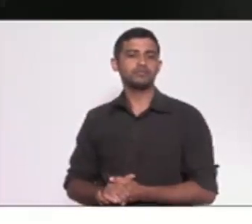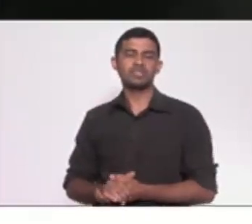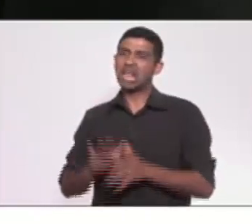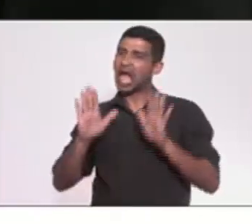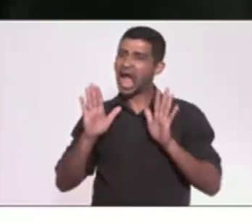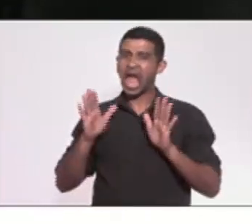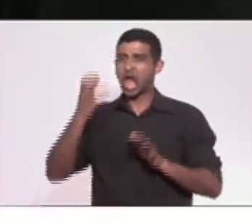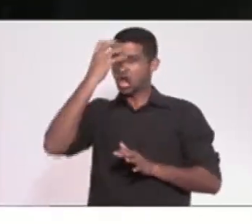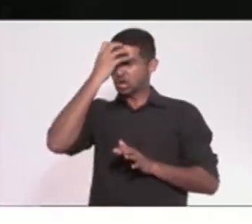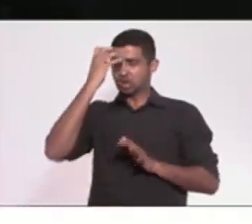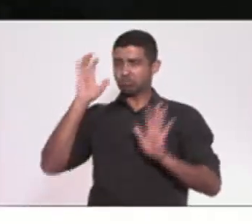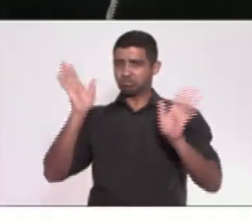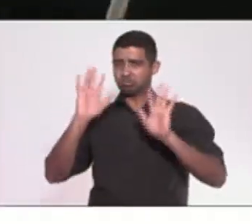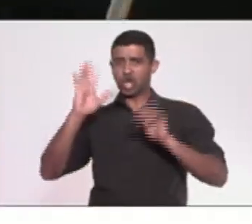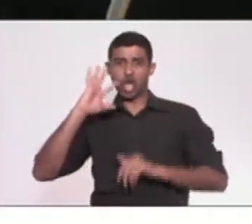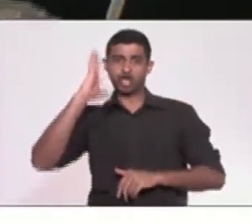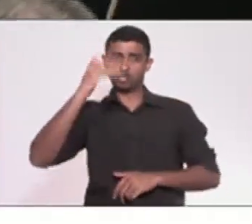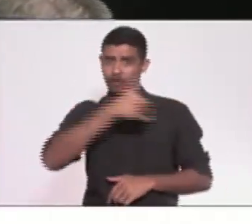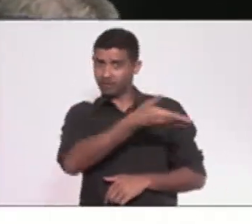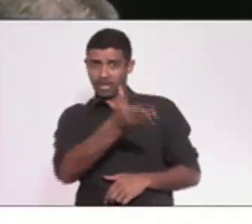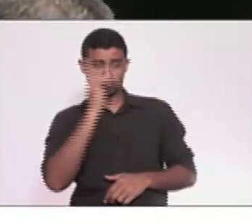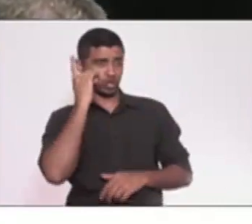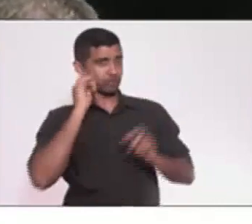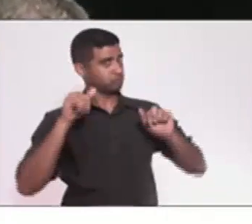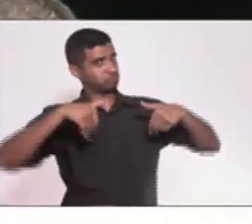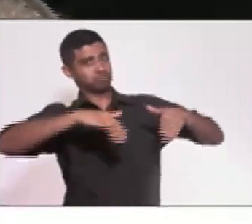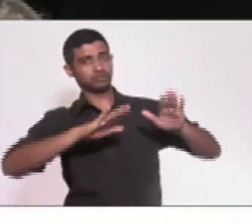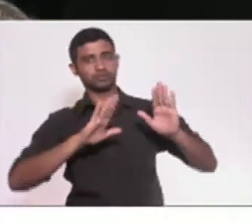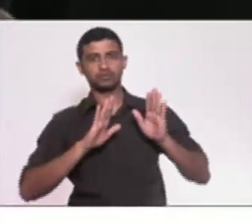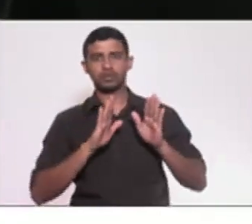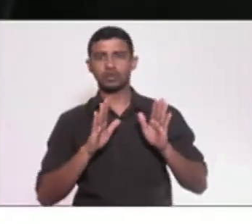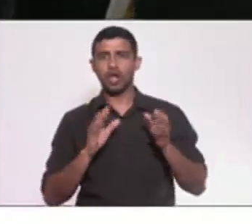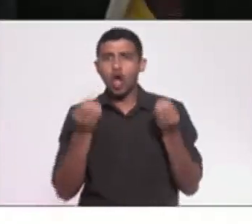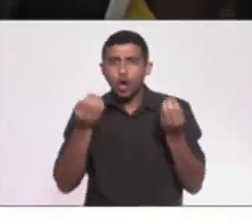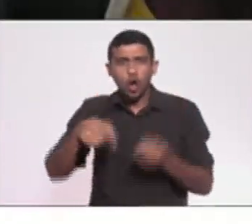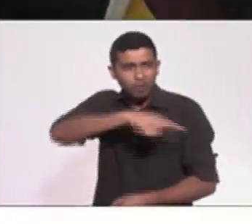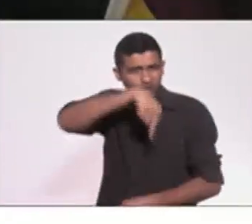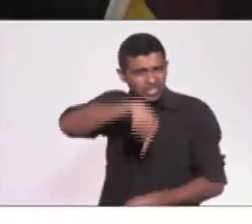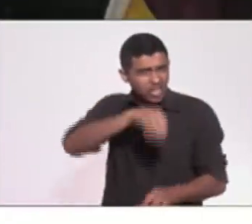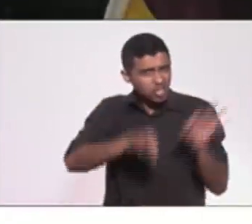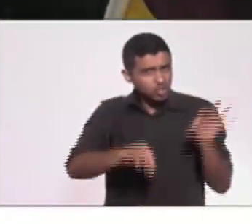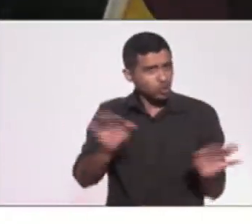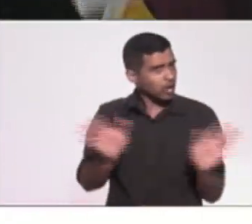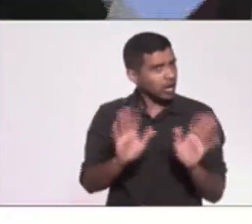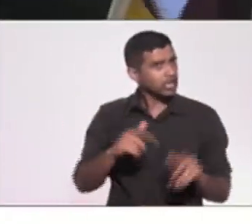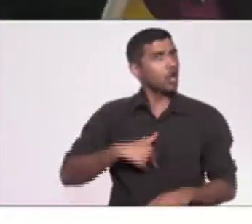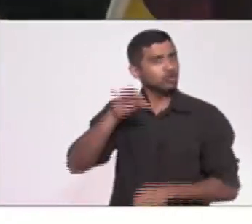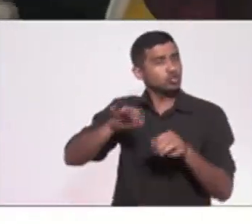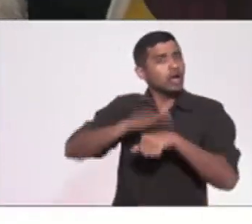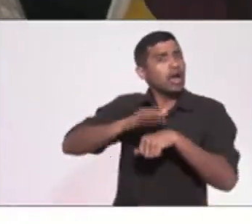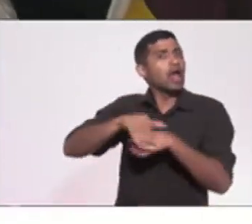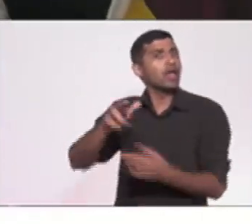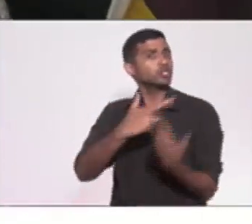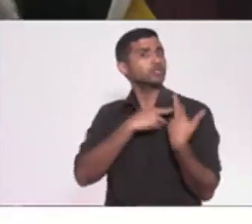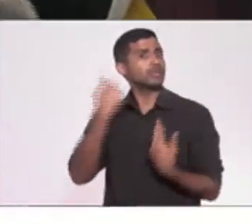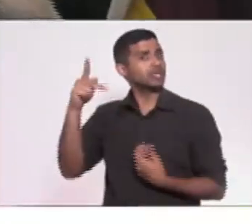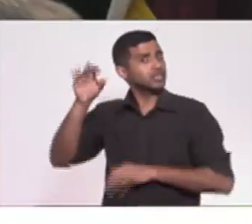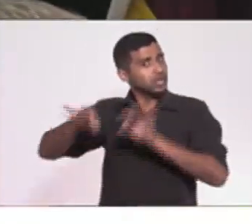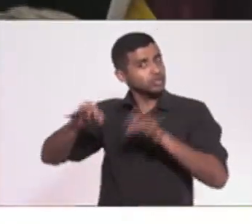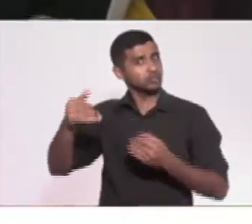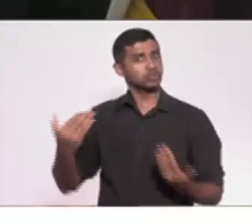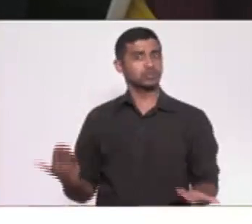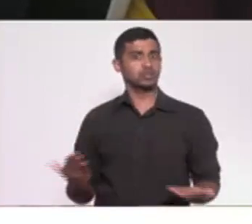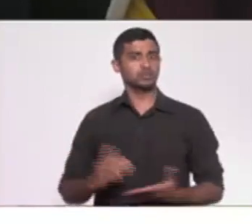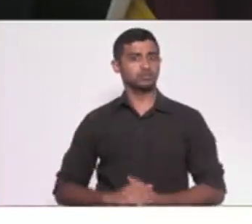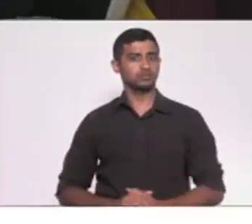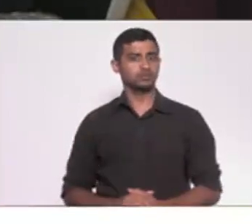batata quente para cima do parlamento. O parlamento não julga. Quem julga é a justiça. E a justiça é